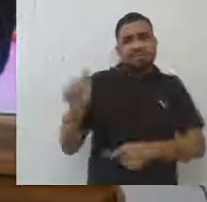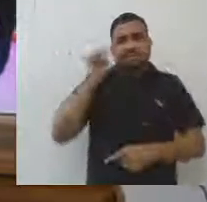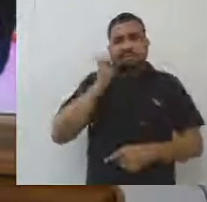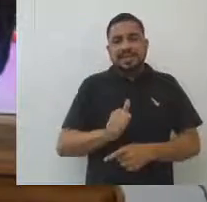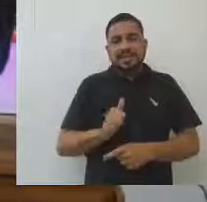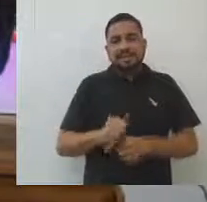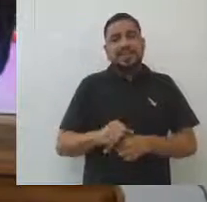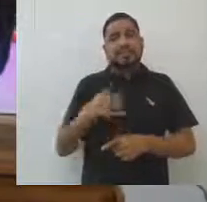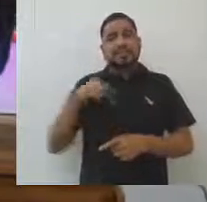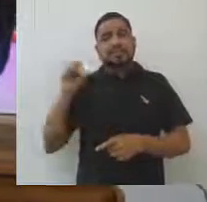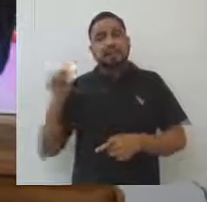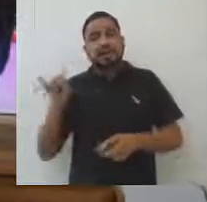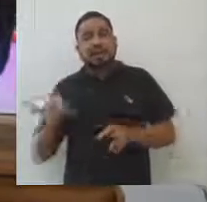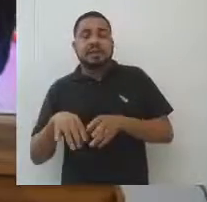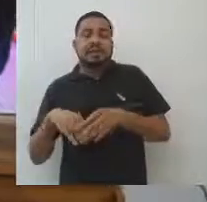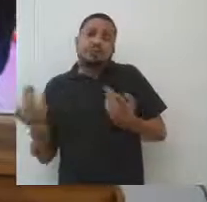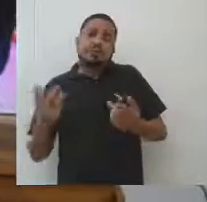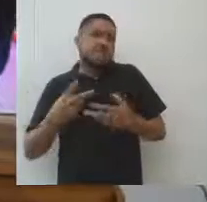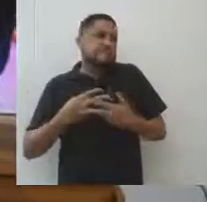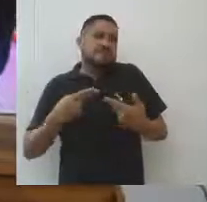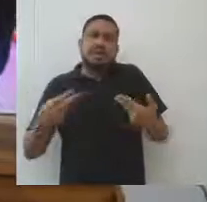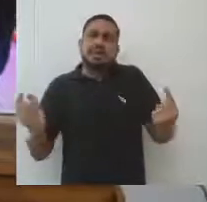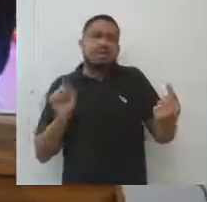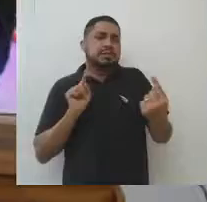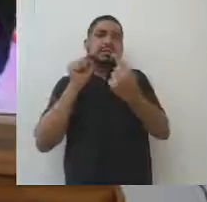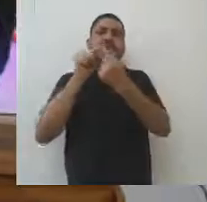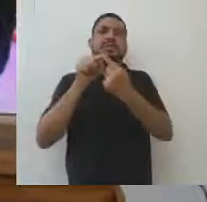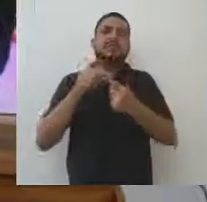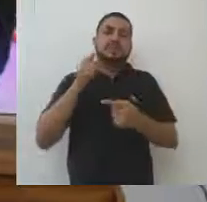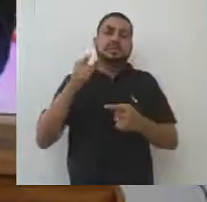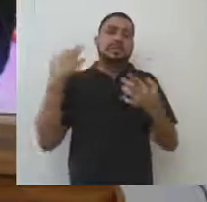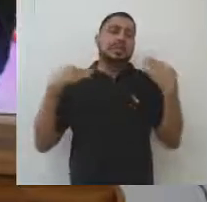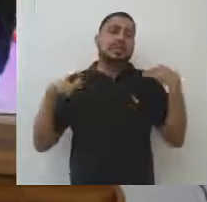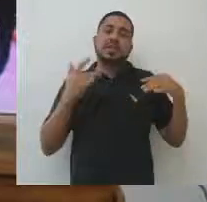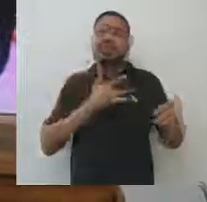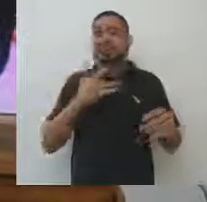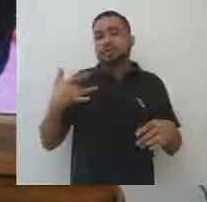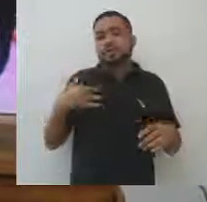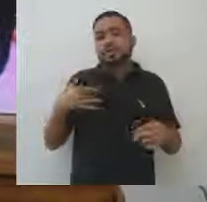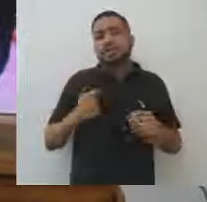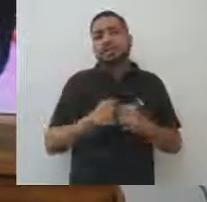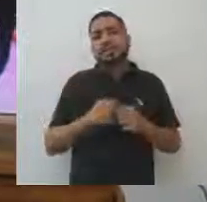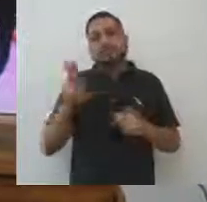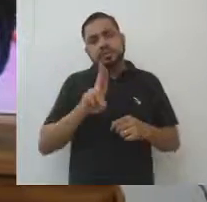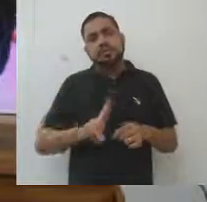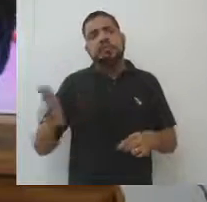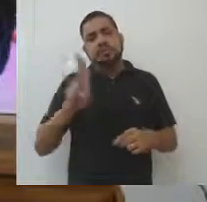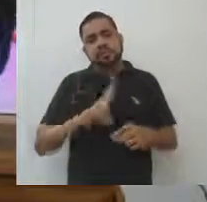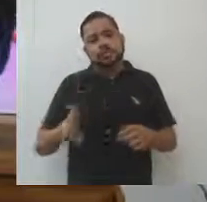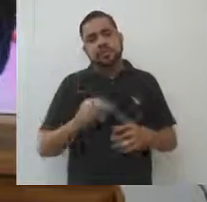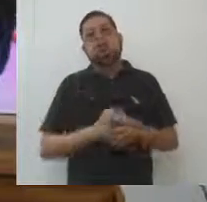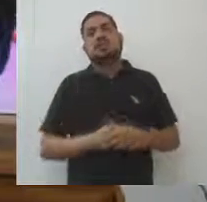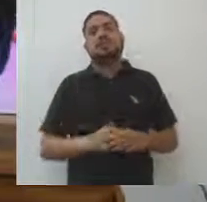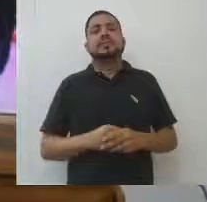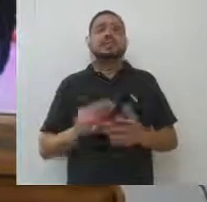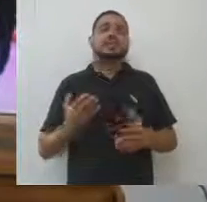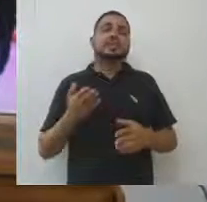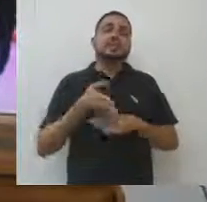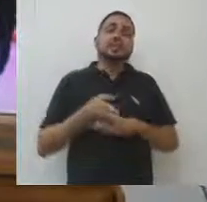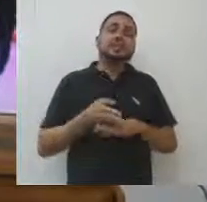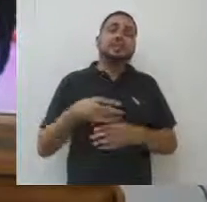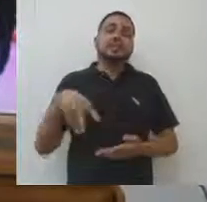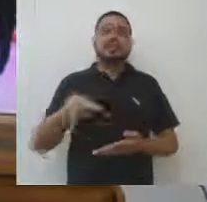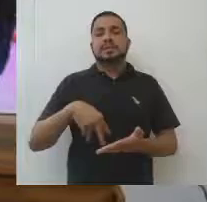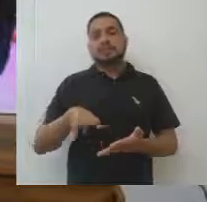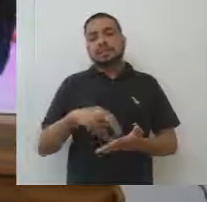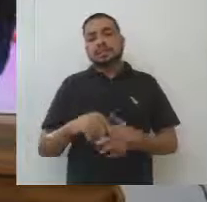vários objetivos que a pessoa que vai atuar como lazer na saúde, ele se utiliza desses artifícios para entrar para